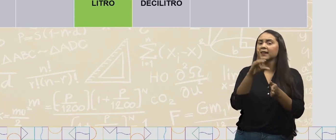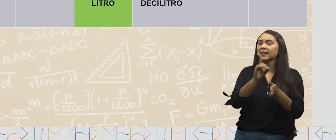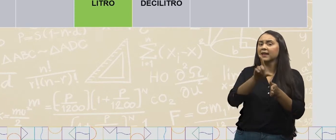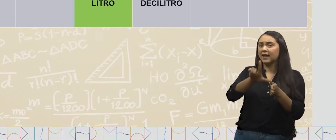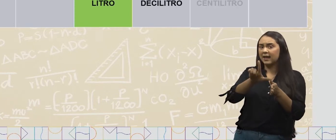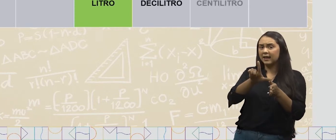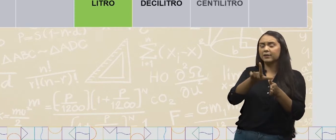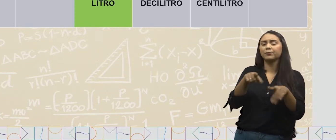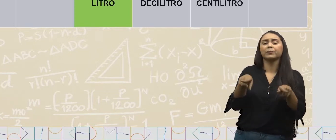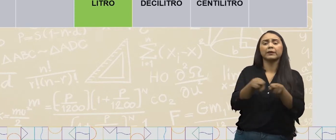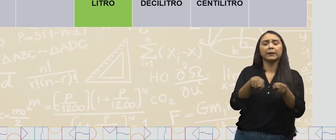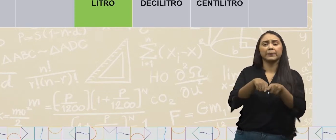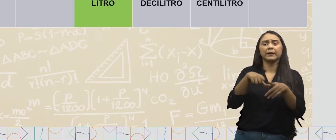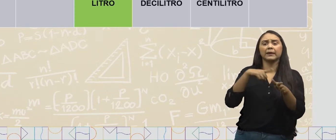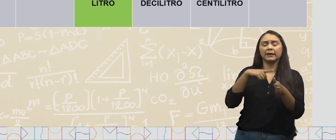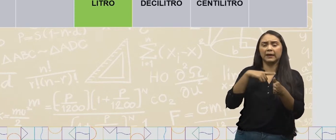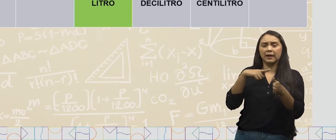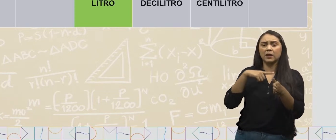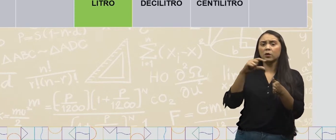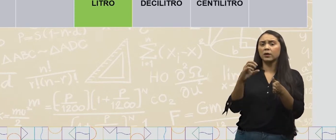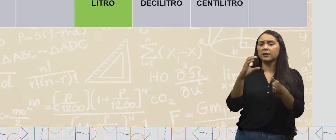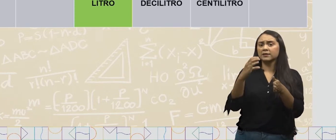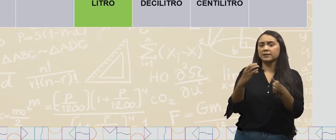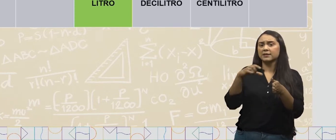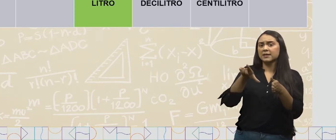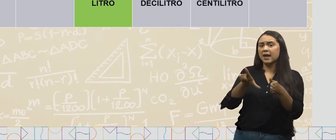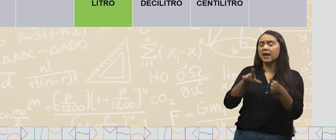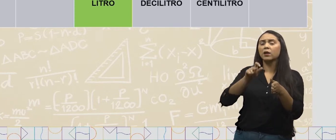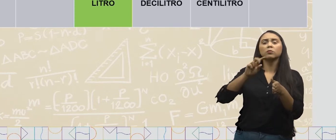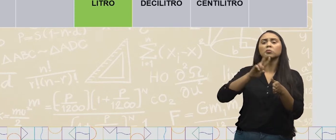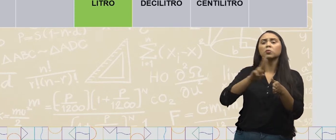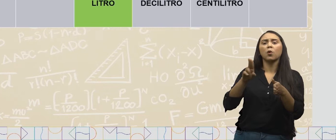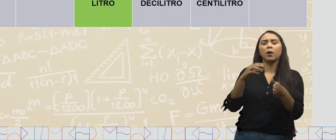também o centilitro. Observe bem,